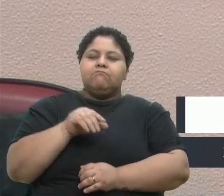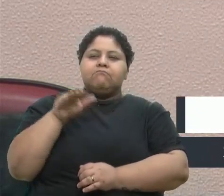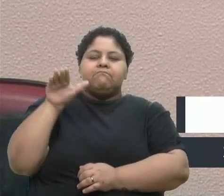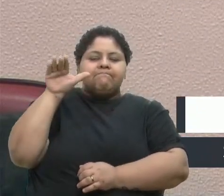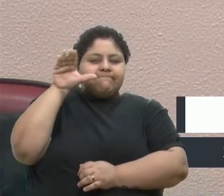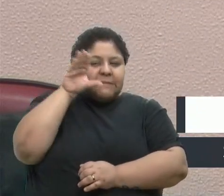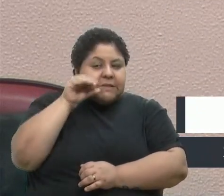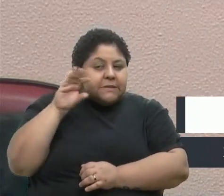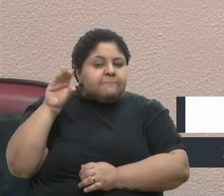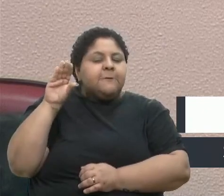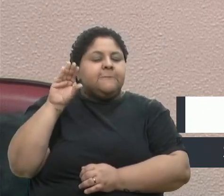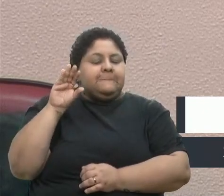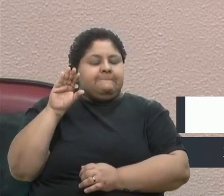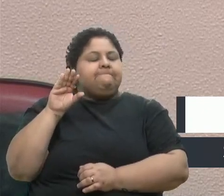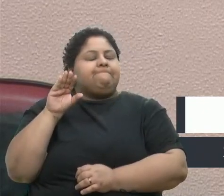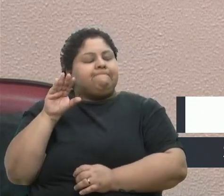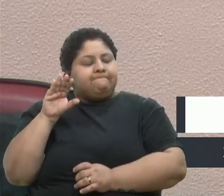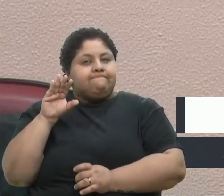percebeu